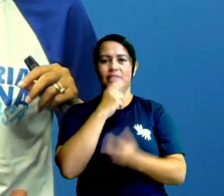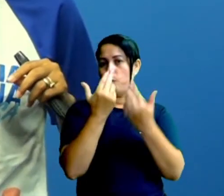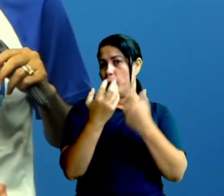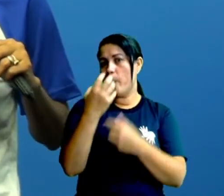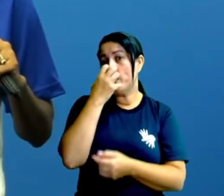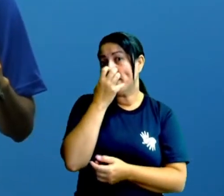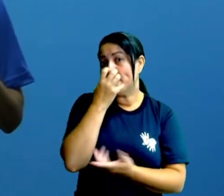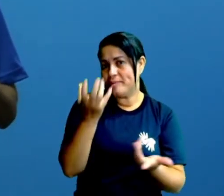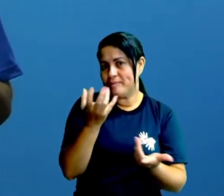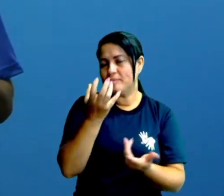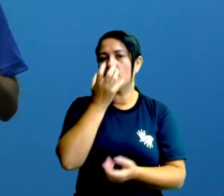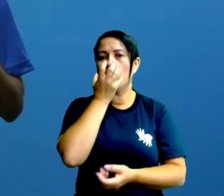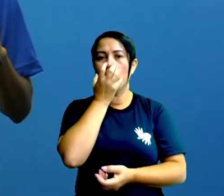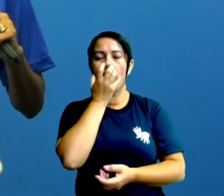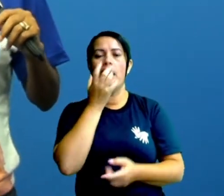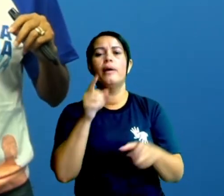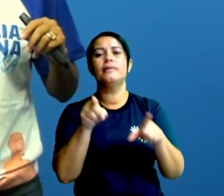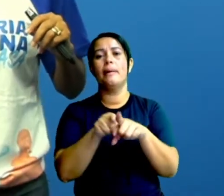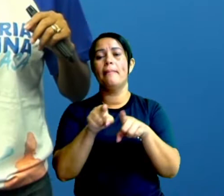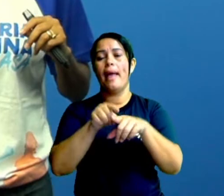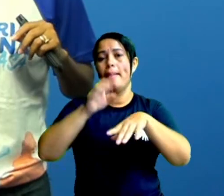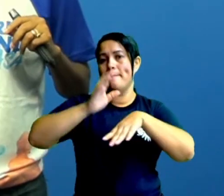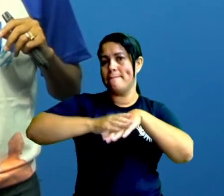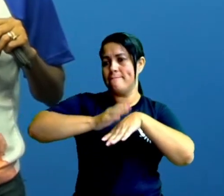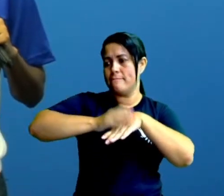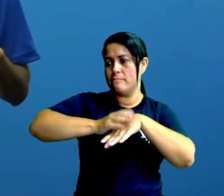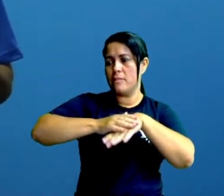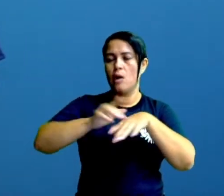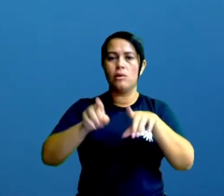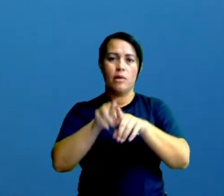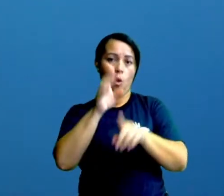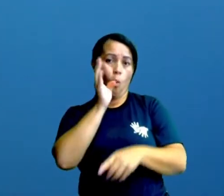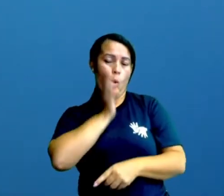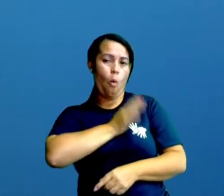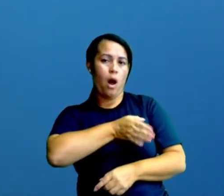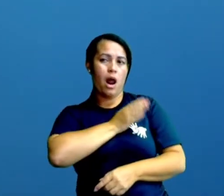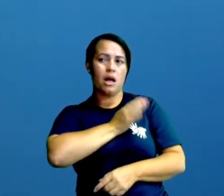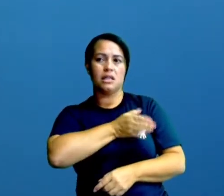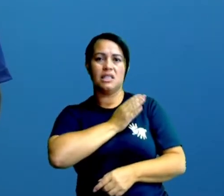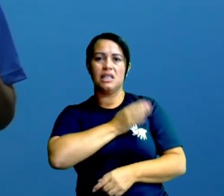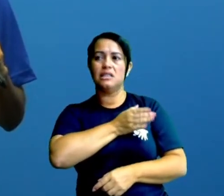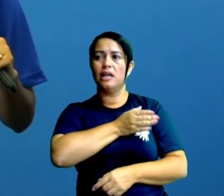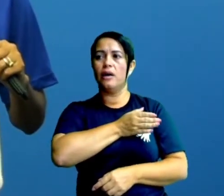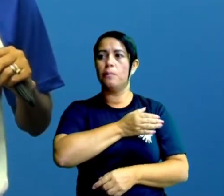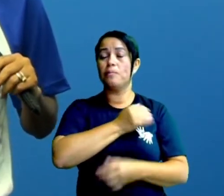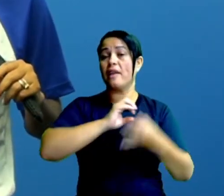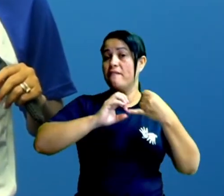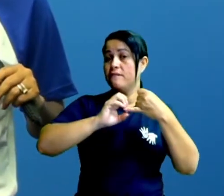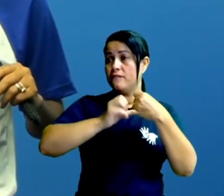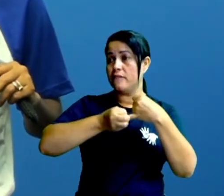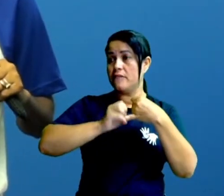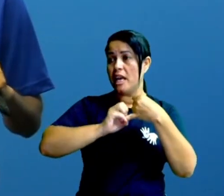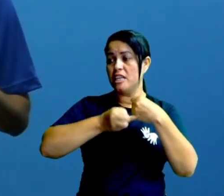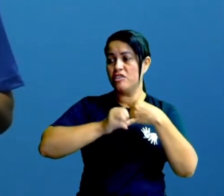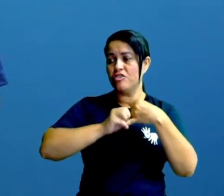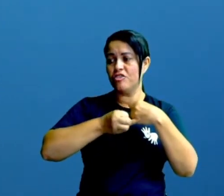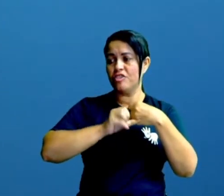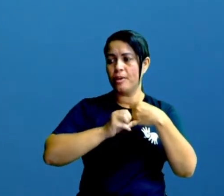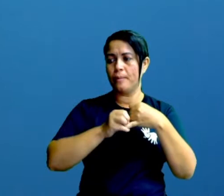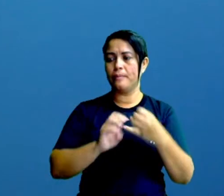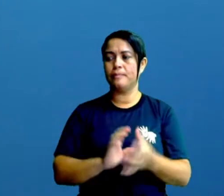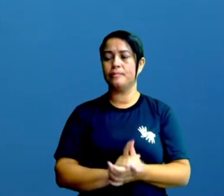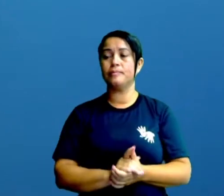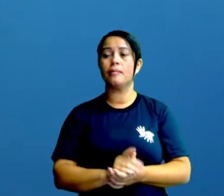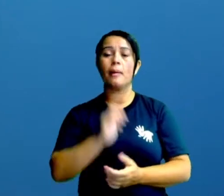cão não coração feijão